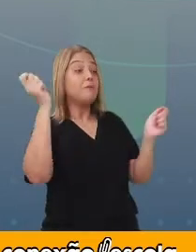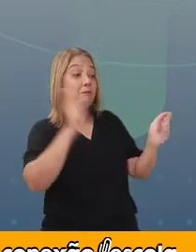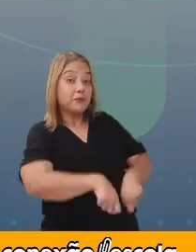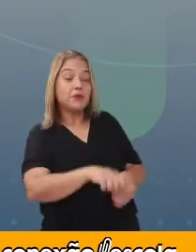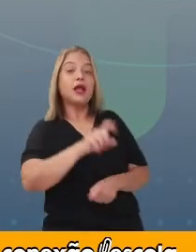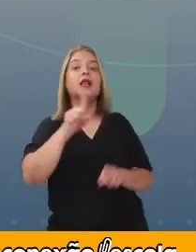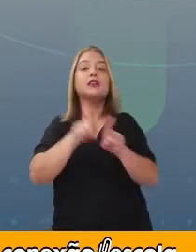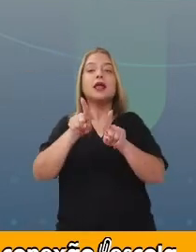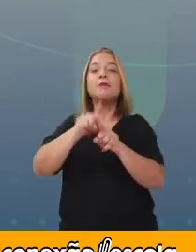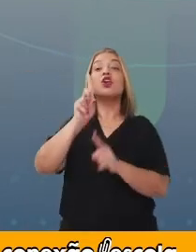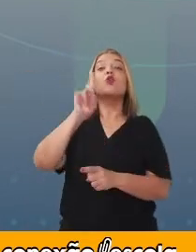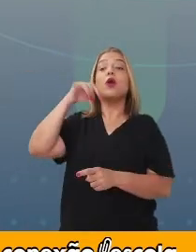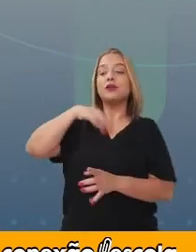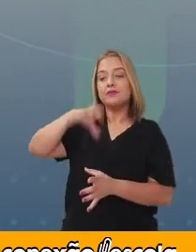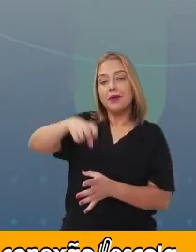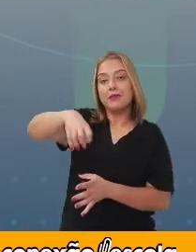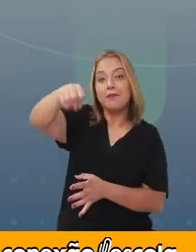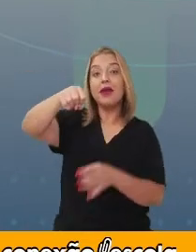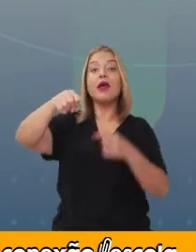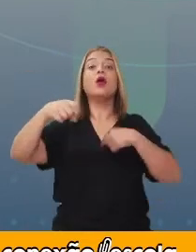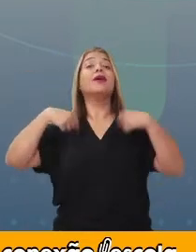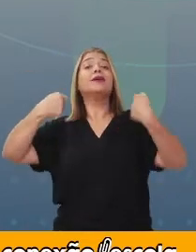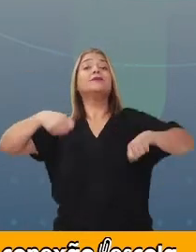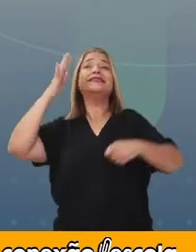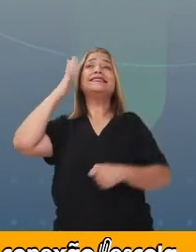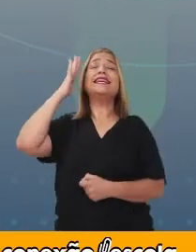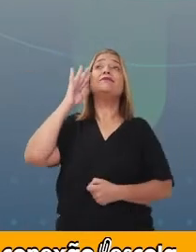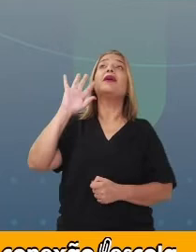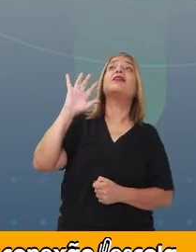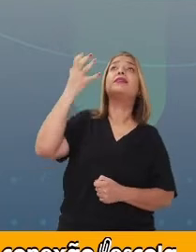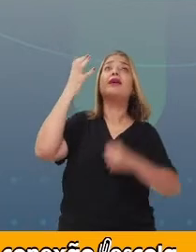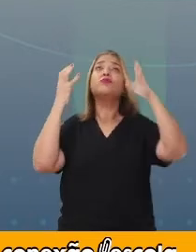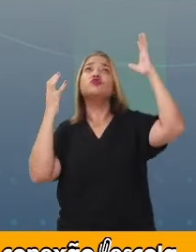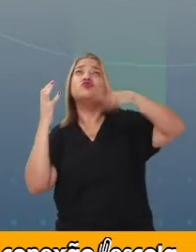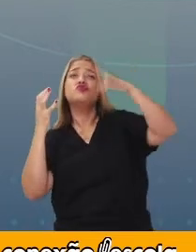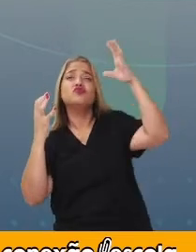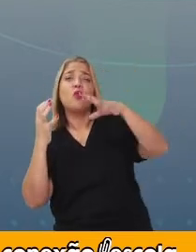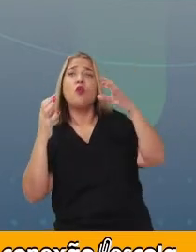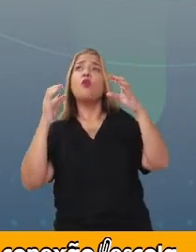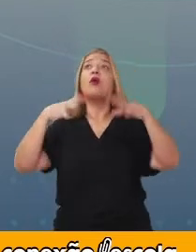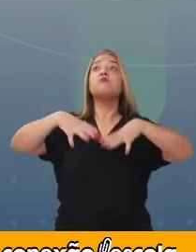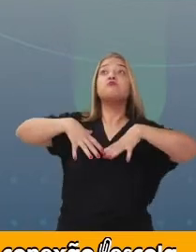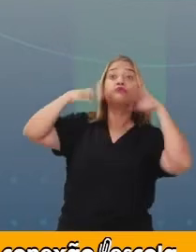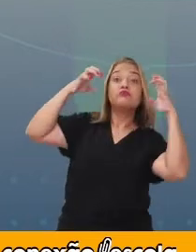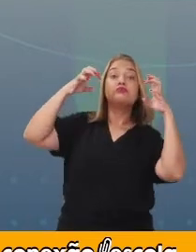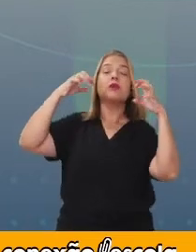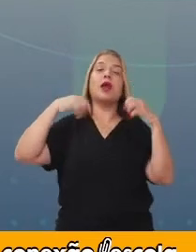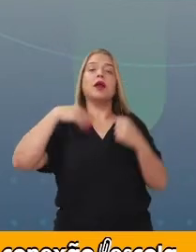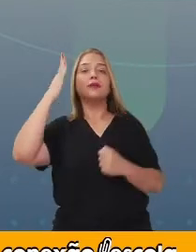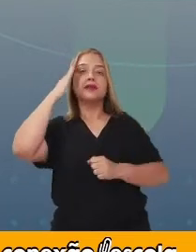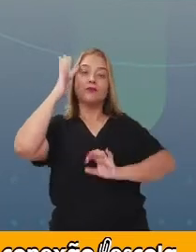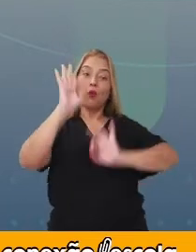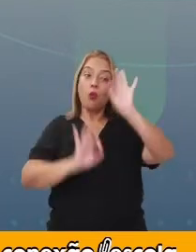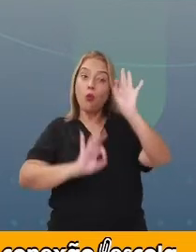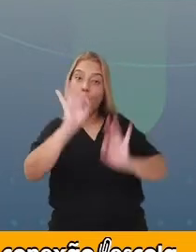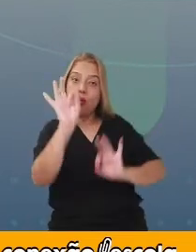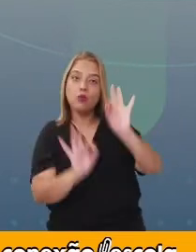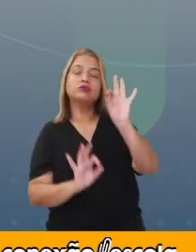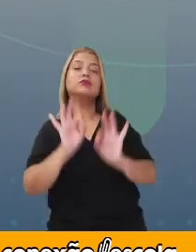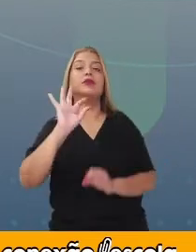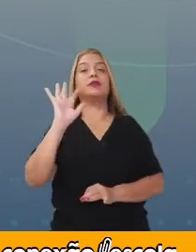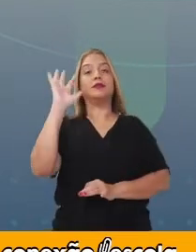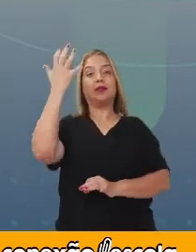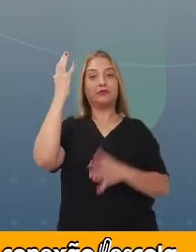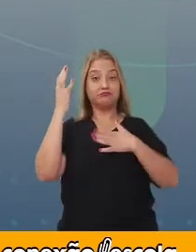se ia chover muito, se não ia chover muito. E aí ele precisou fazer uma certa organização desse